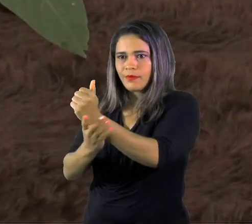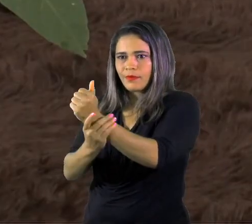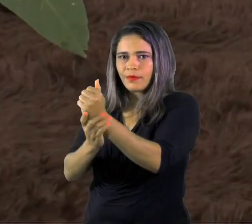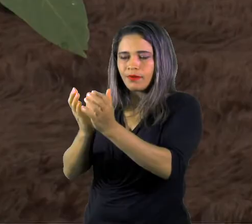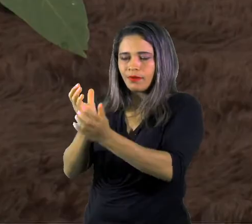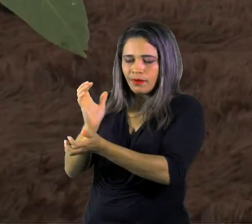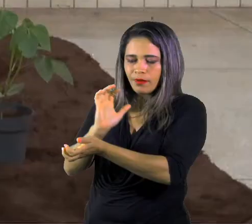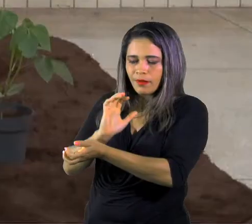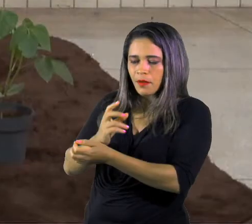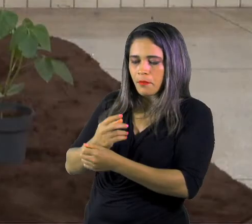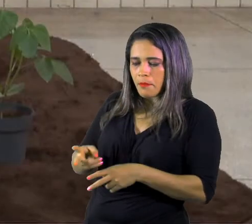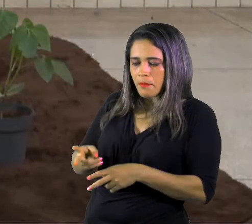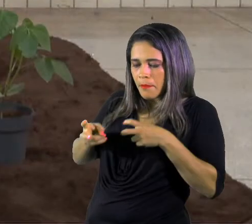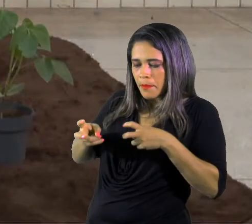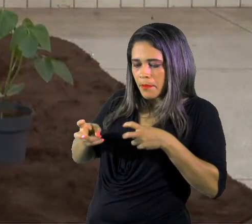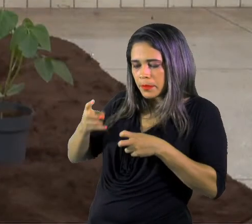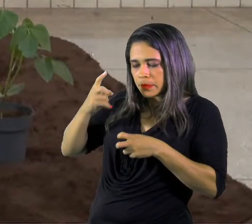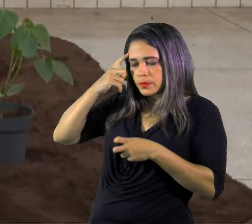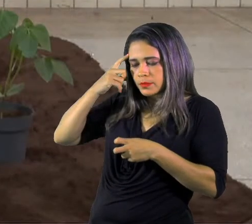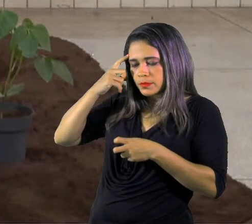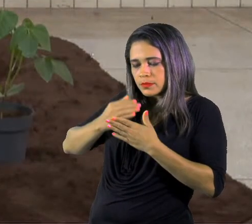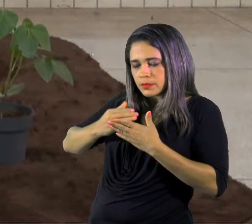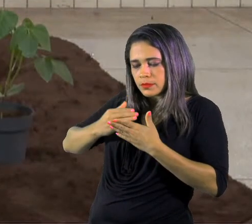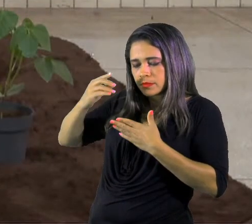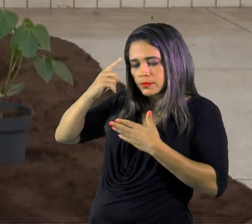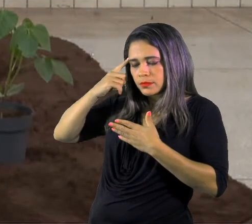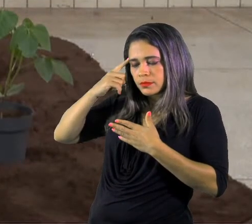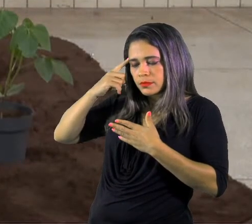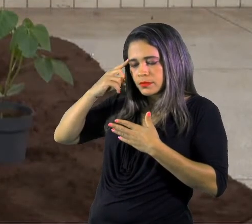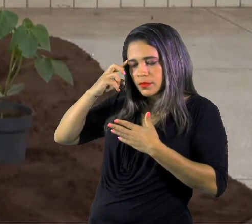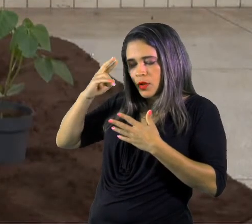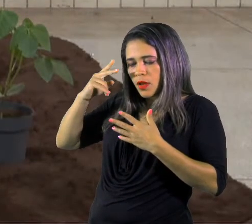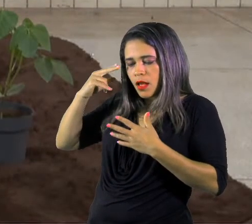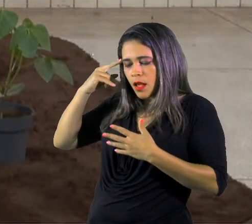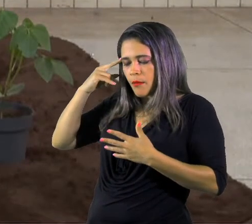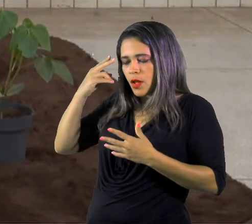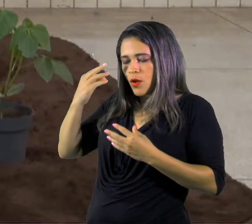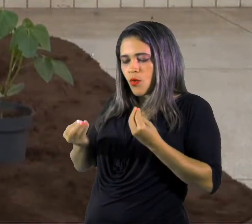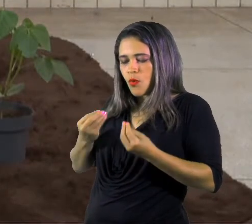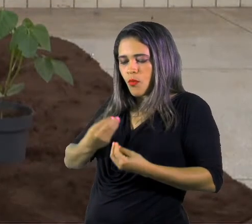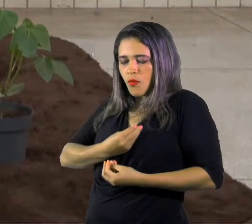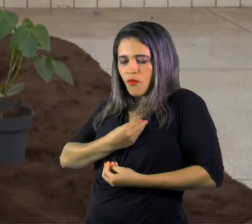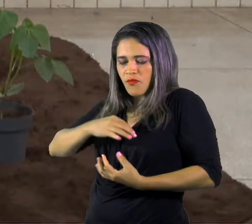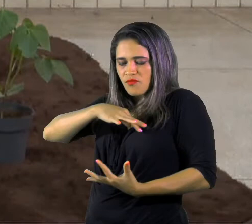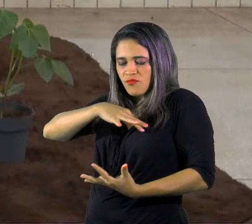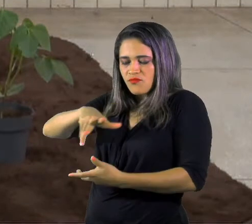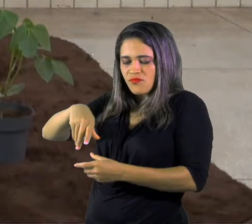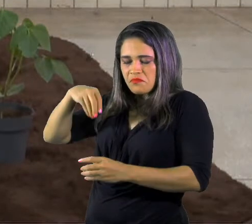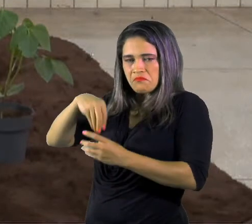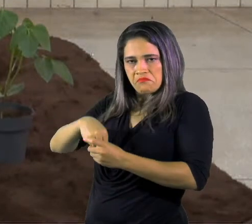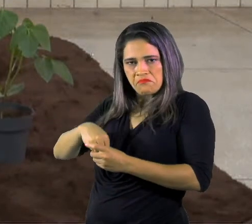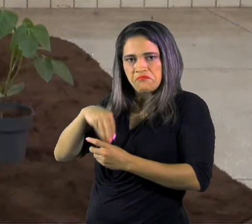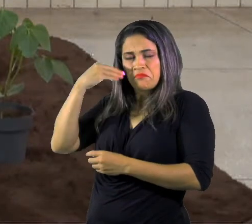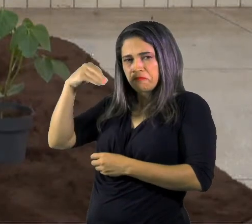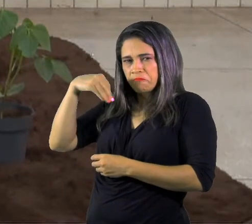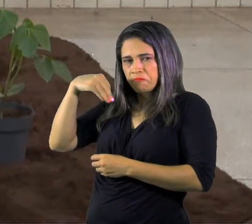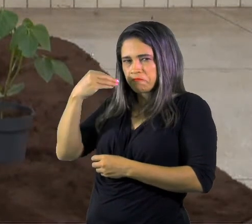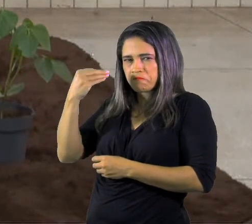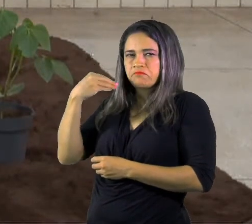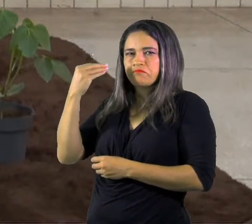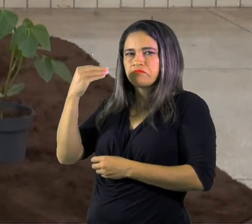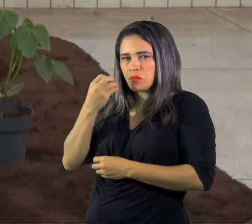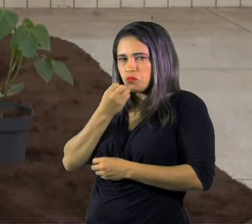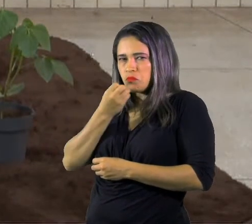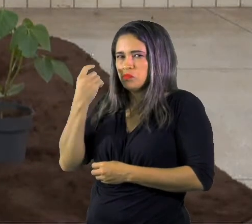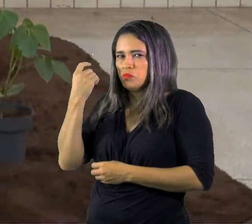com que ela comece a repensar a sua permanência no mundo também. Então essa experiência, ela é muito rica